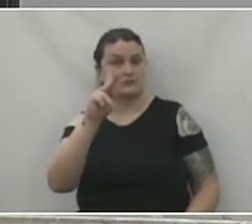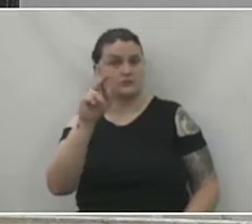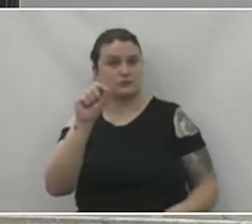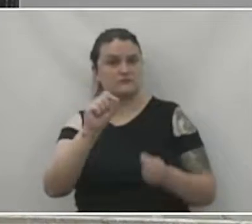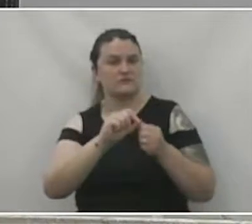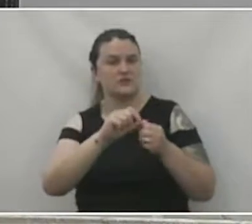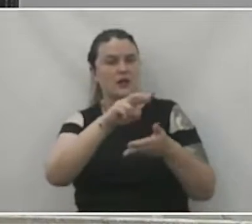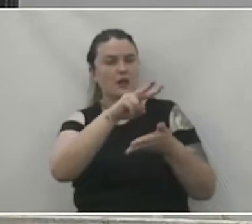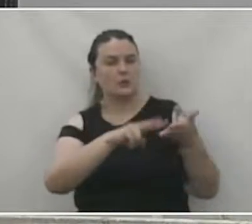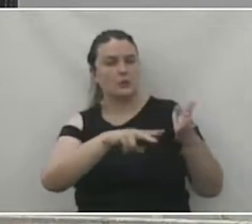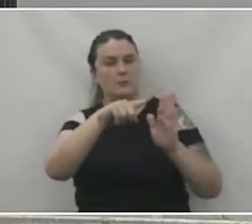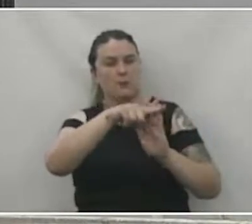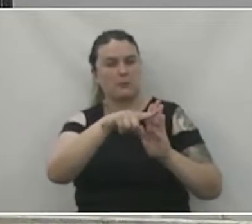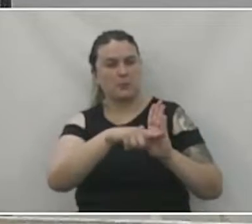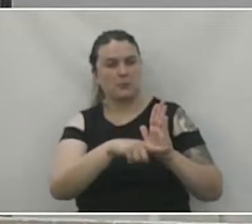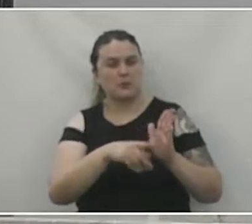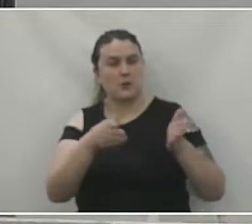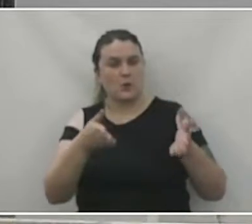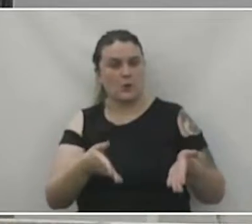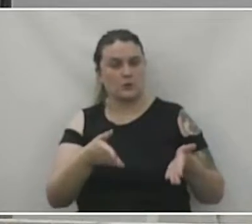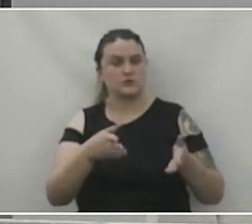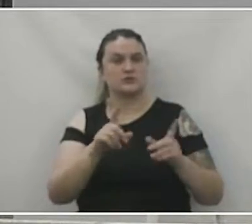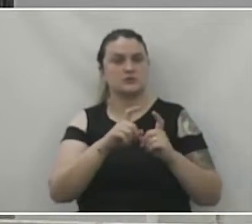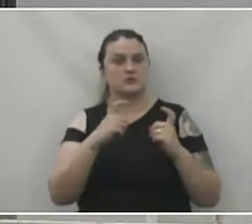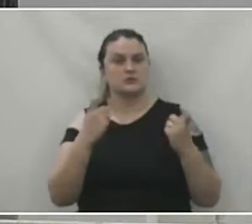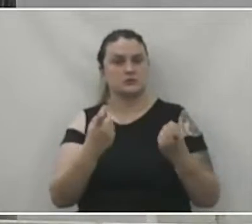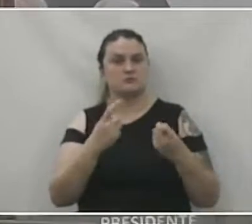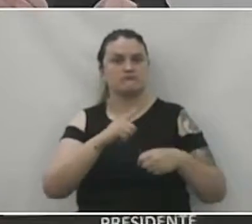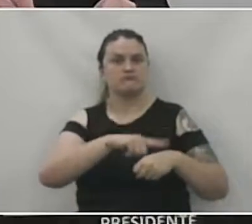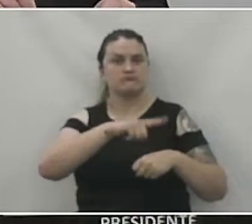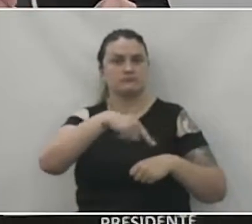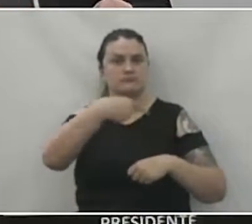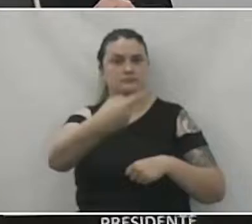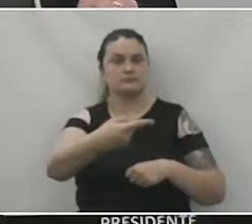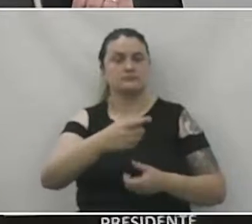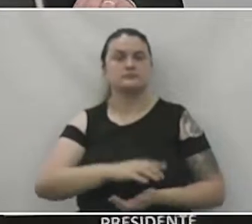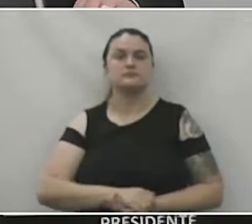proceda a leitura da matéria constante nessa sessão extraordinária.